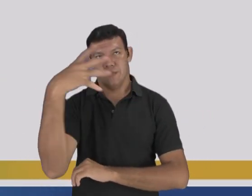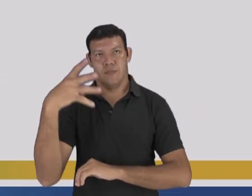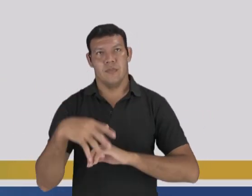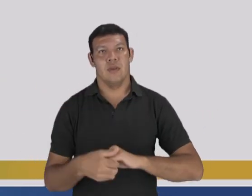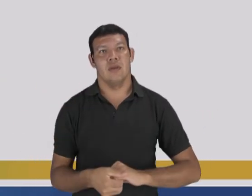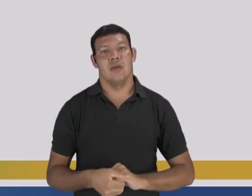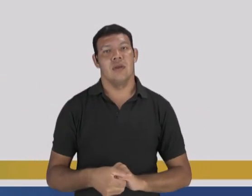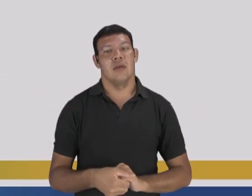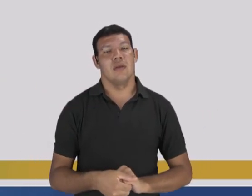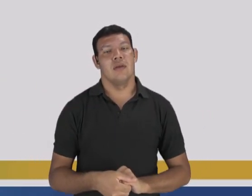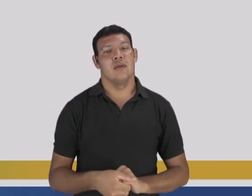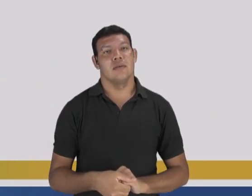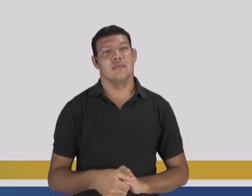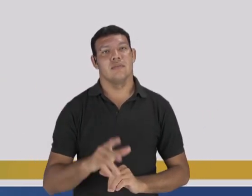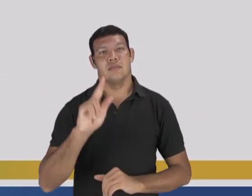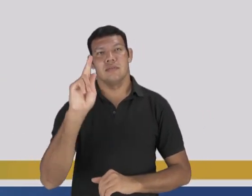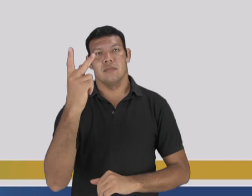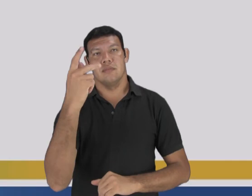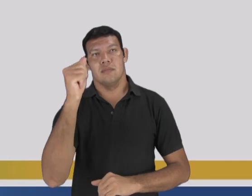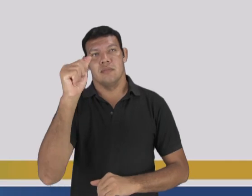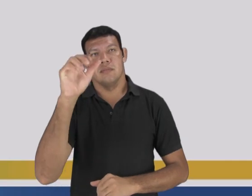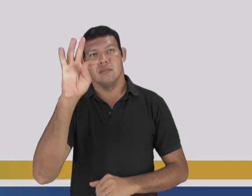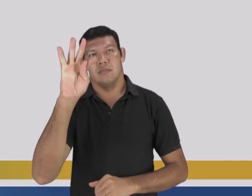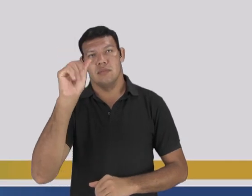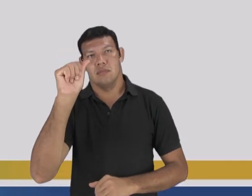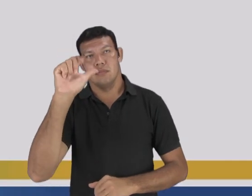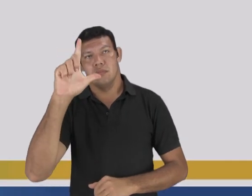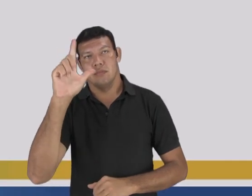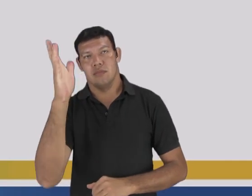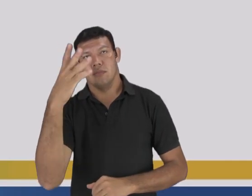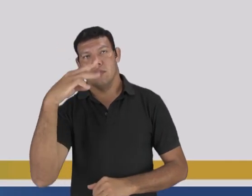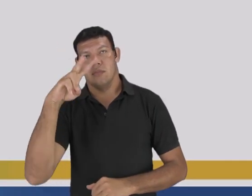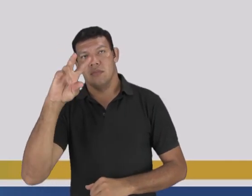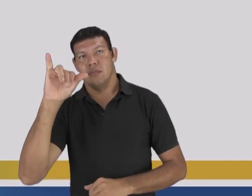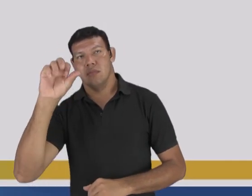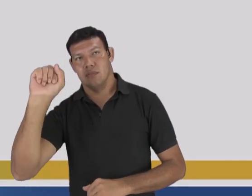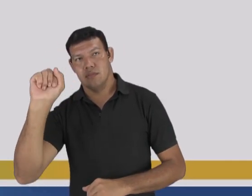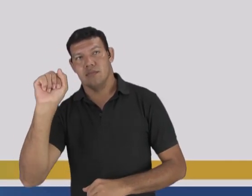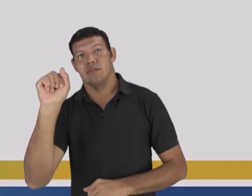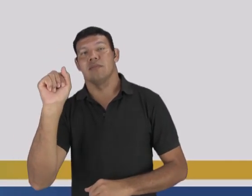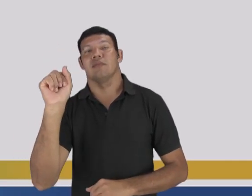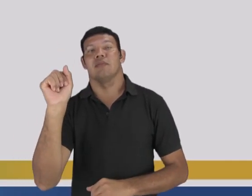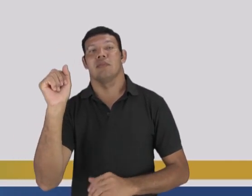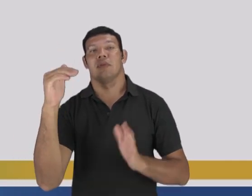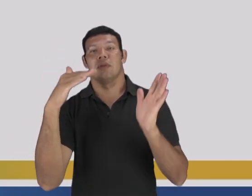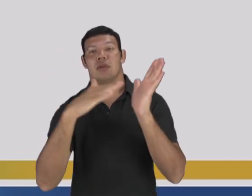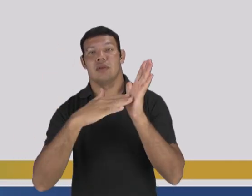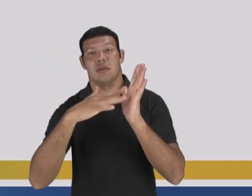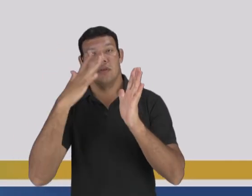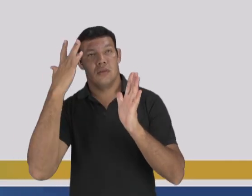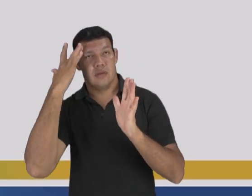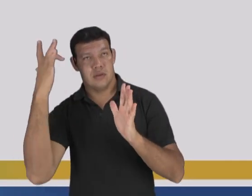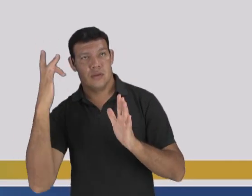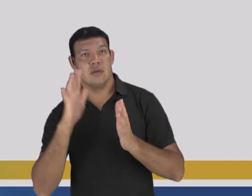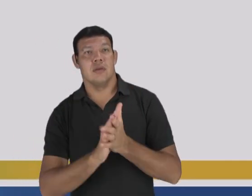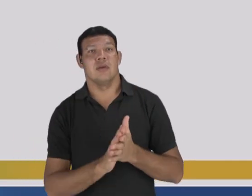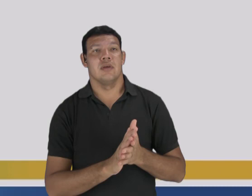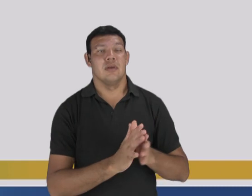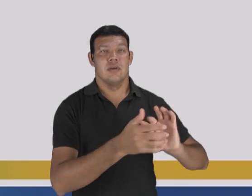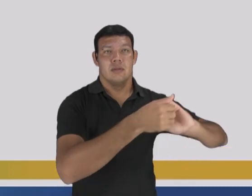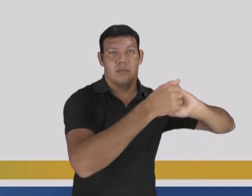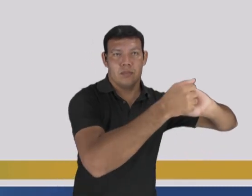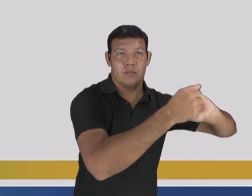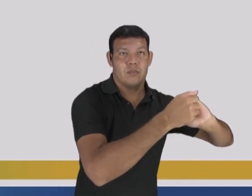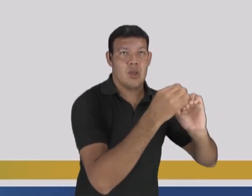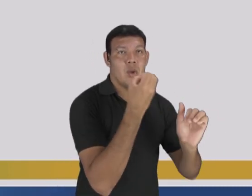Hasta la vista, já vimos anteriormente, despedida. Hasta luego, despedida. Buenas noches, saludo, né, para